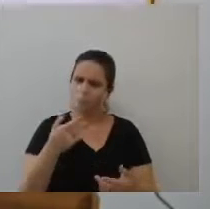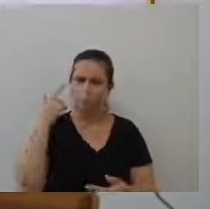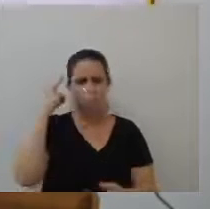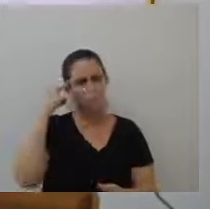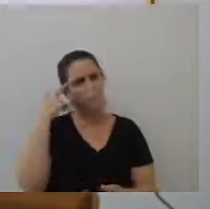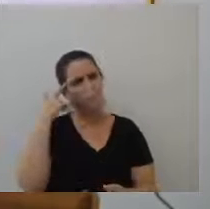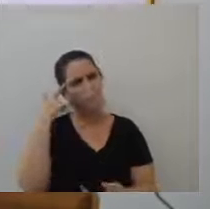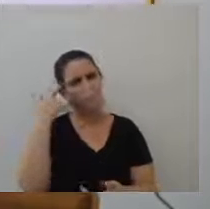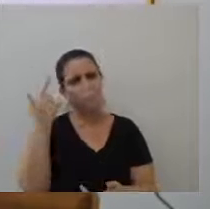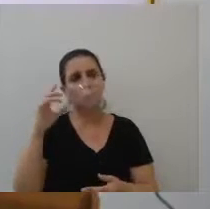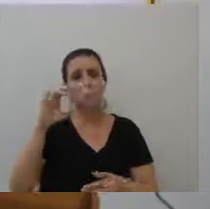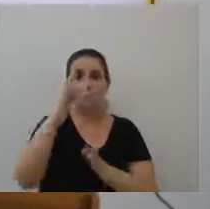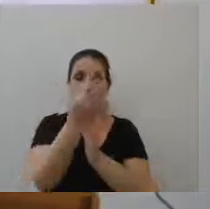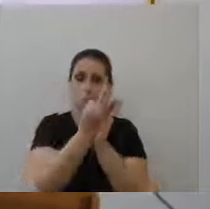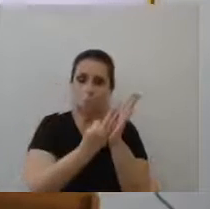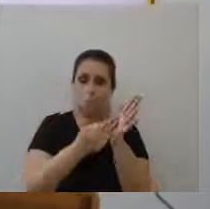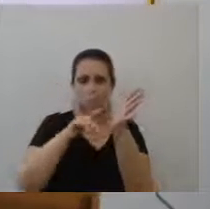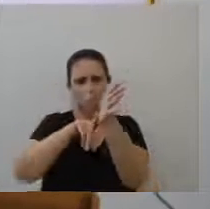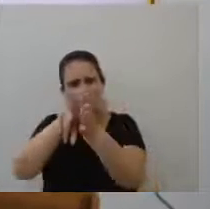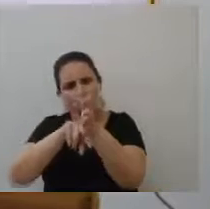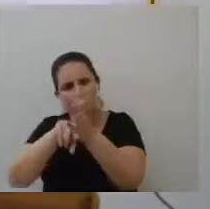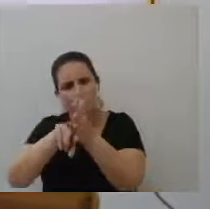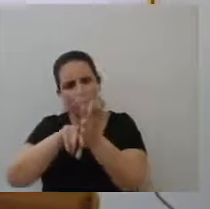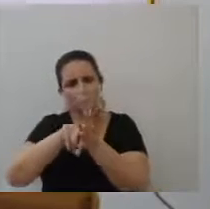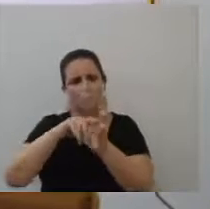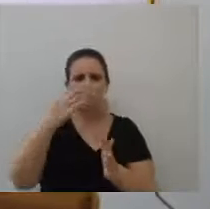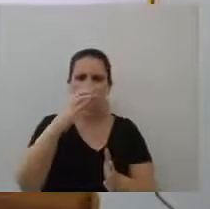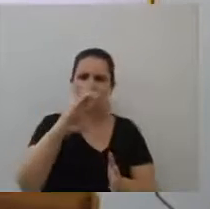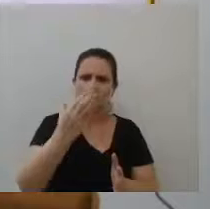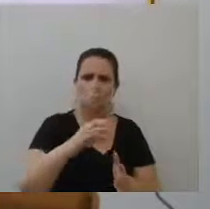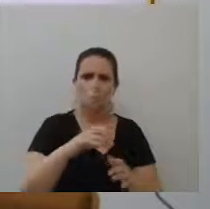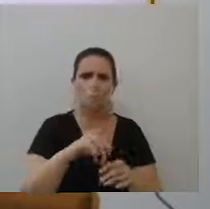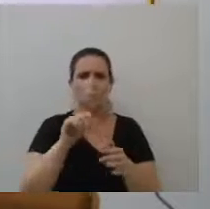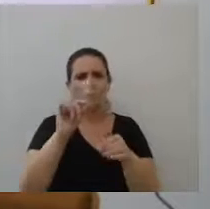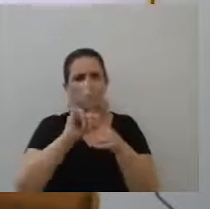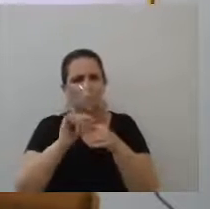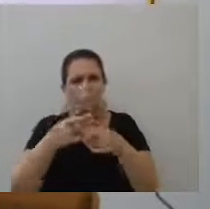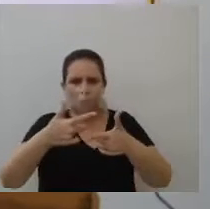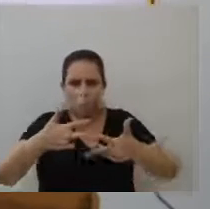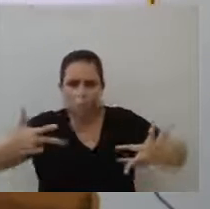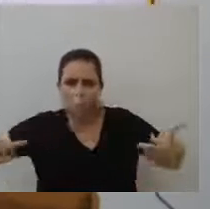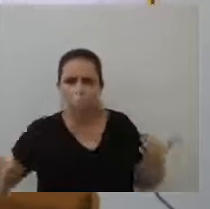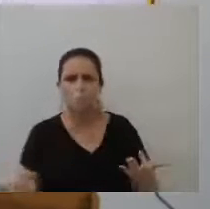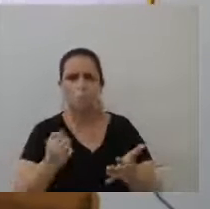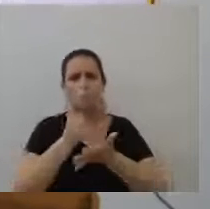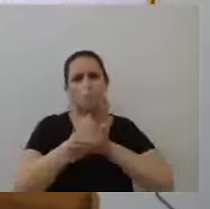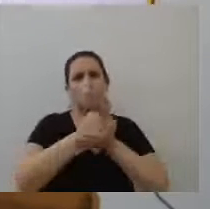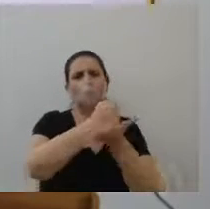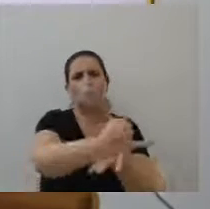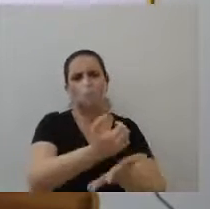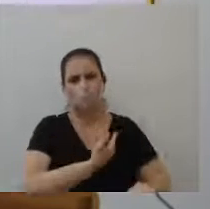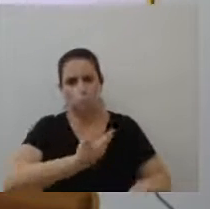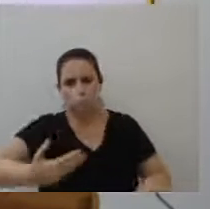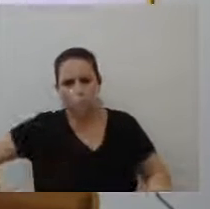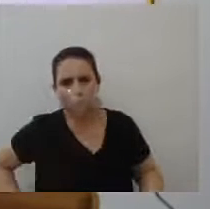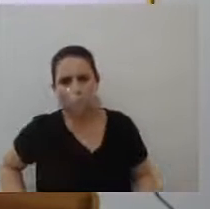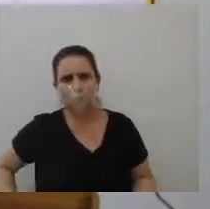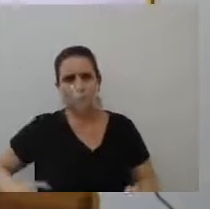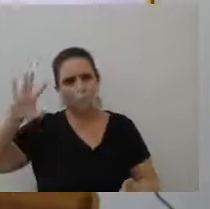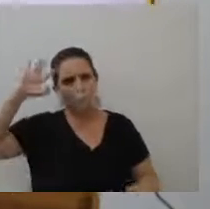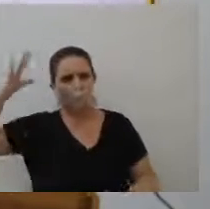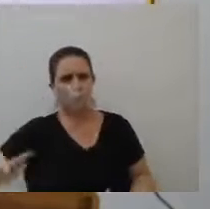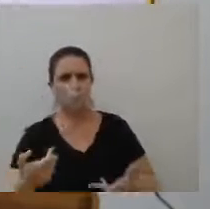na Amazônia, mas essas fotos são 3 no estado de São Paulo e 1 no estado do Mato Grosso do Sul. Agora